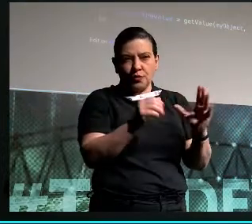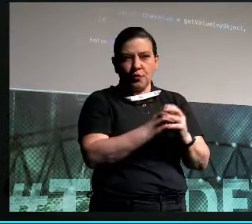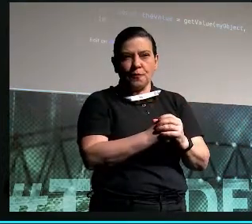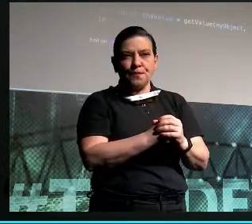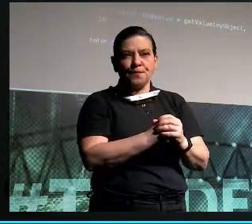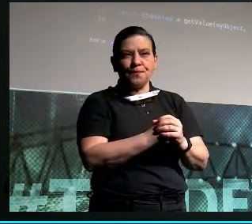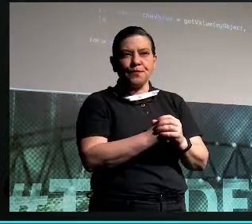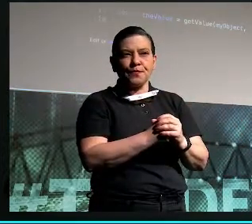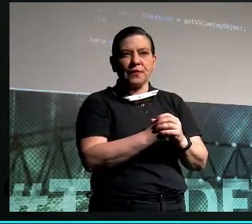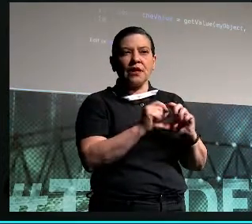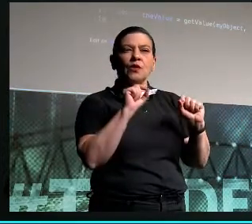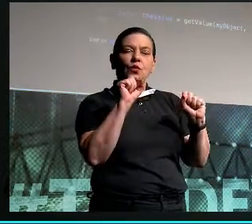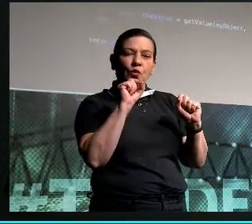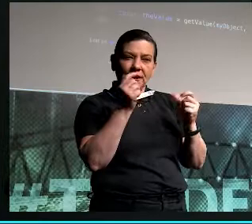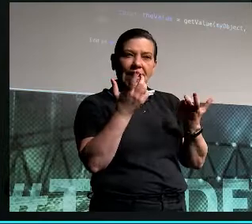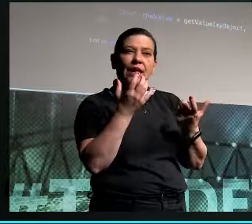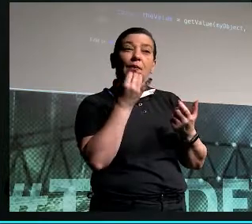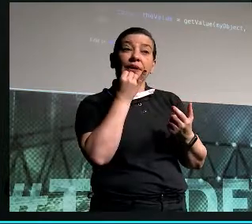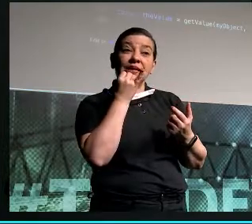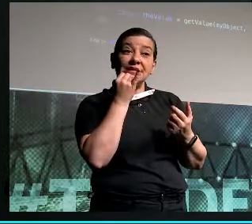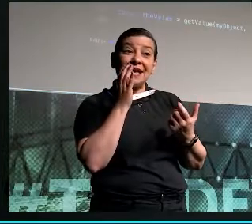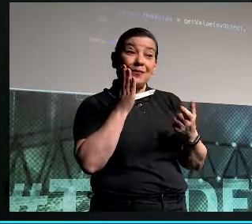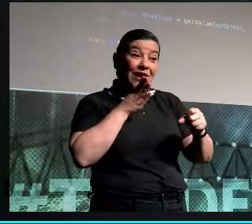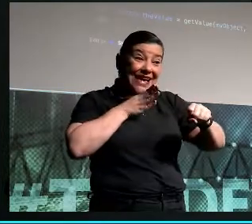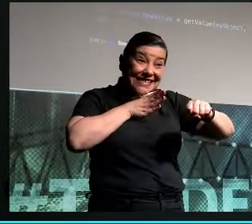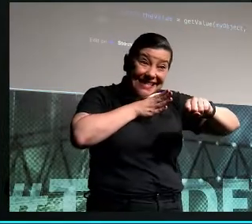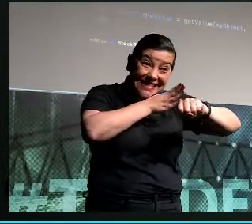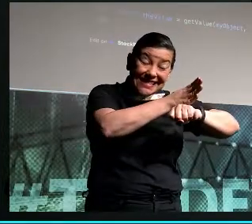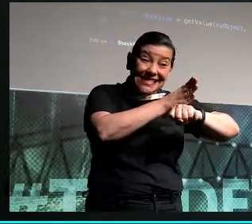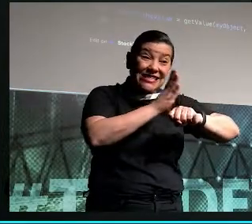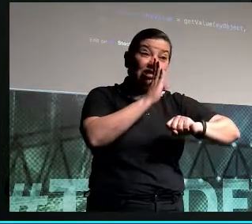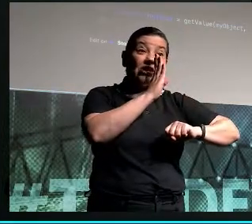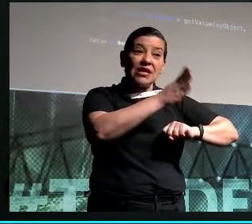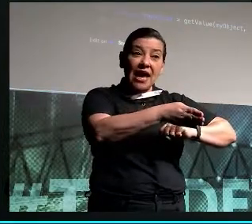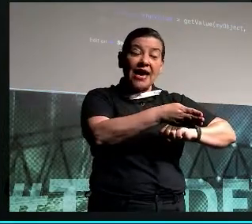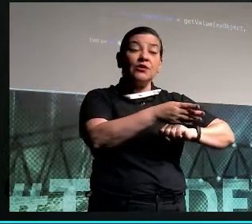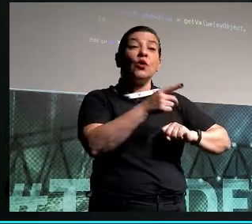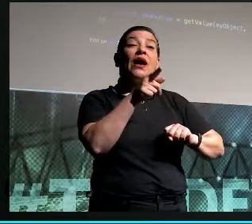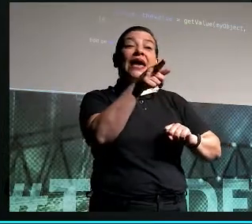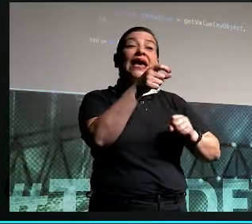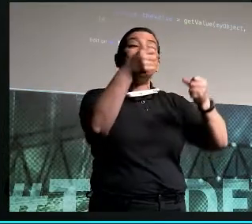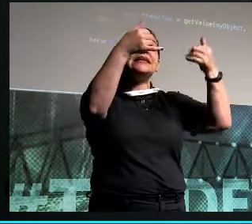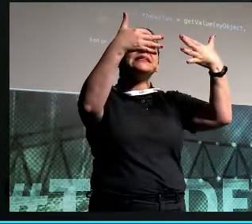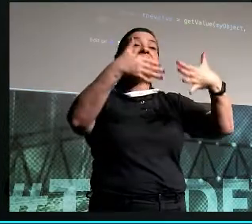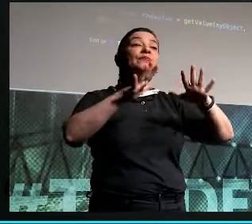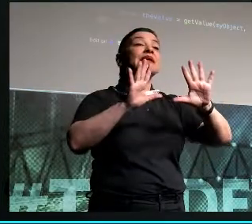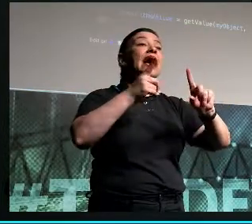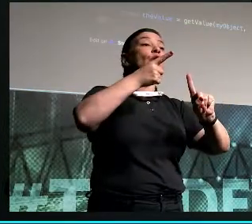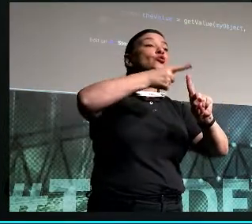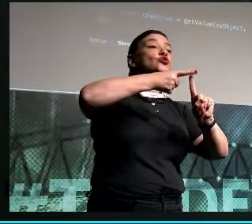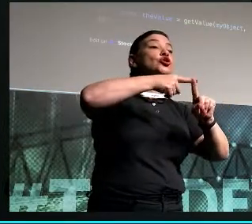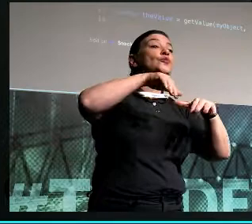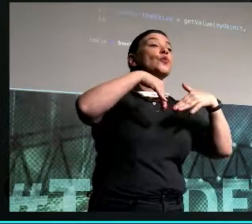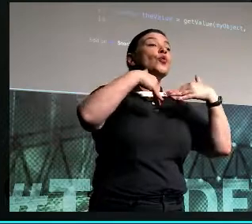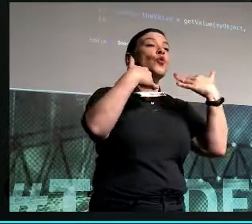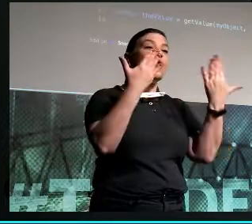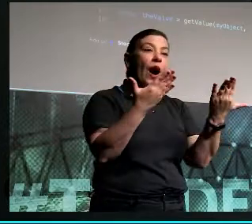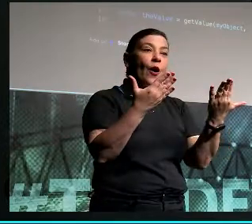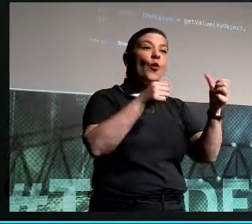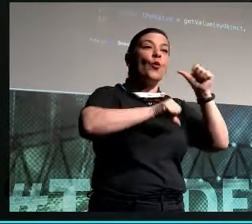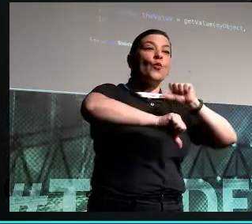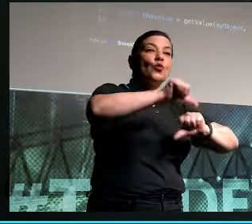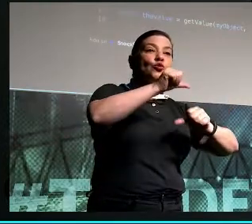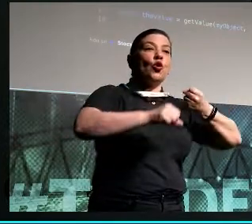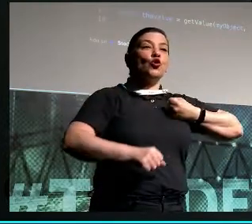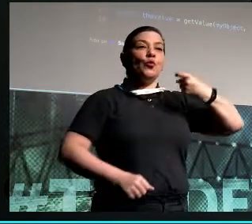typeof, com uma determinada propriedade dinamicamente, ele me dá qual que é o tipo desse cara, que com as const virou 1. E